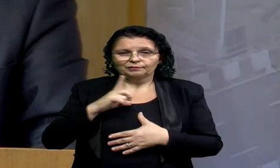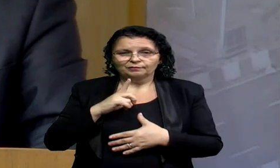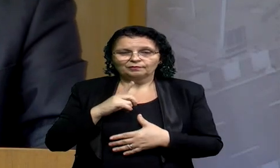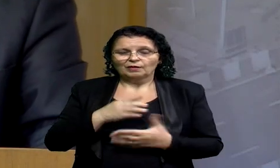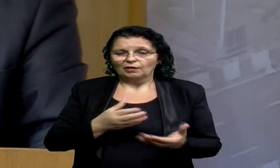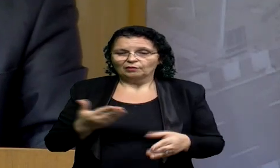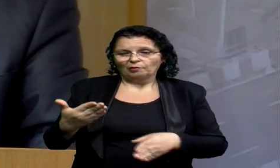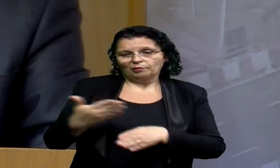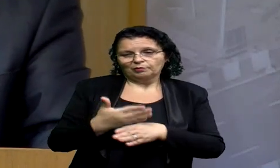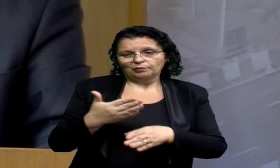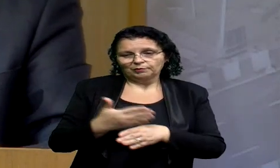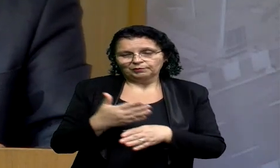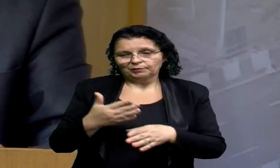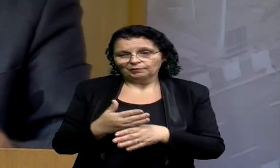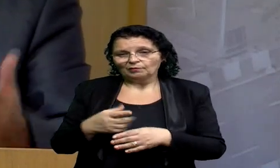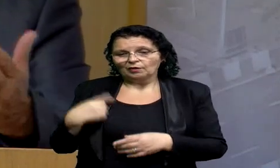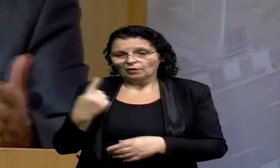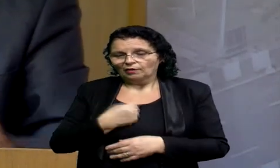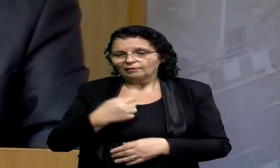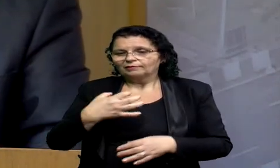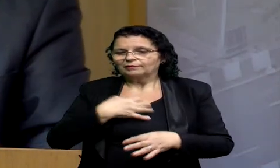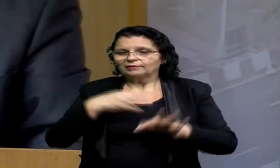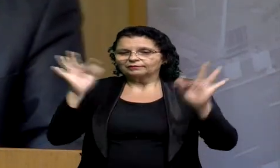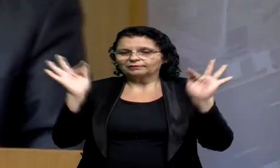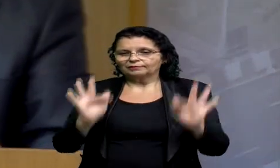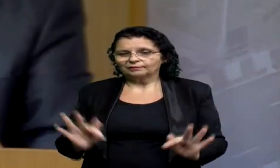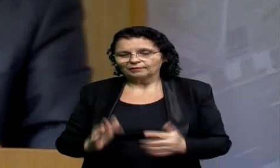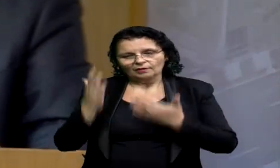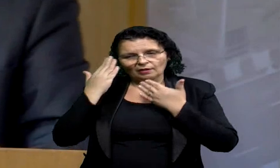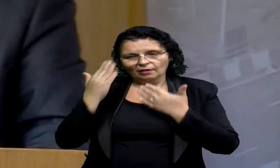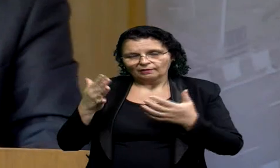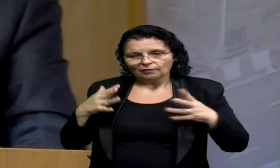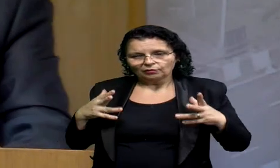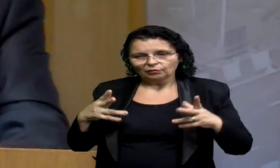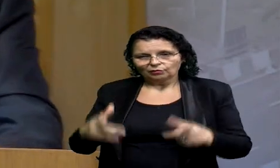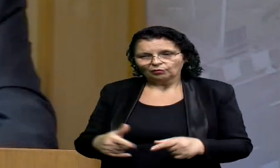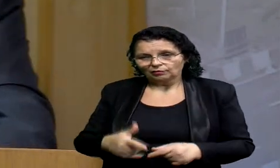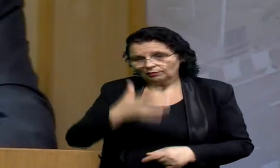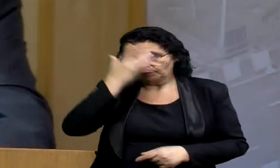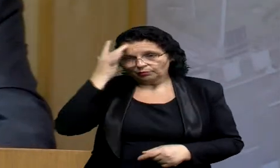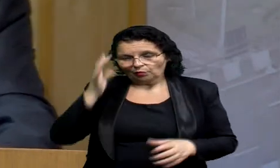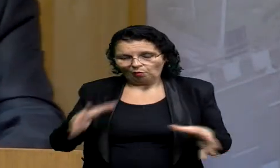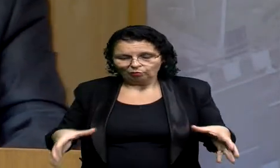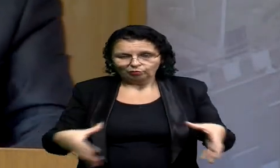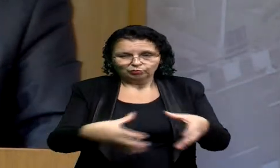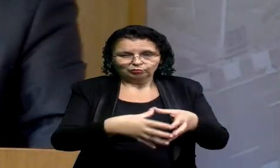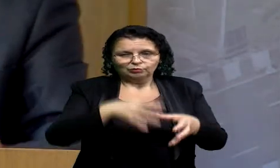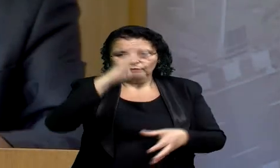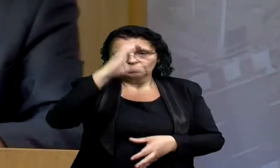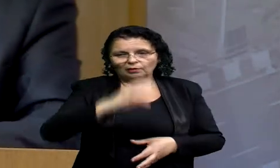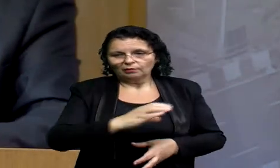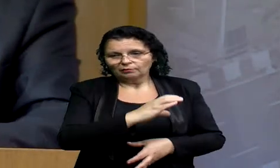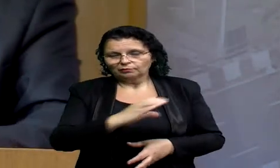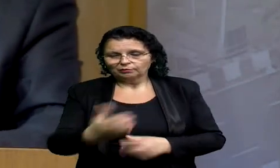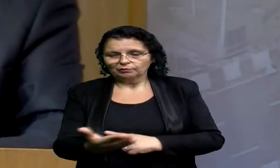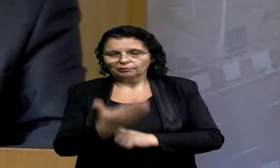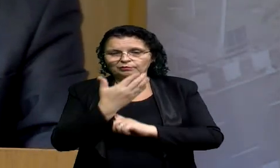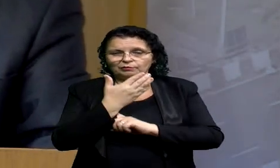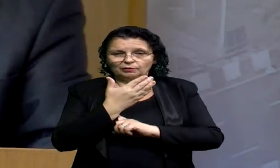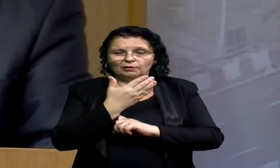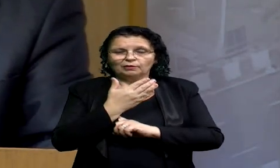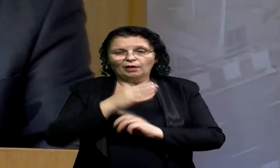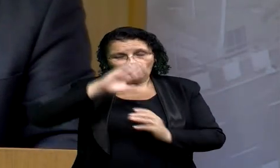presente nesse dia na qual a gente fica muito feliz e agradece a todo o povo católico né que tem nos prestigiado e